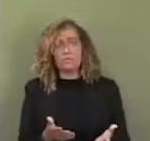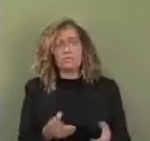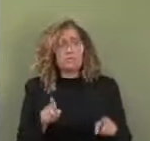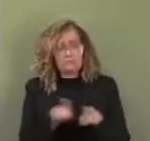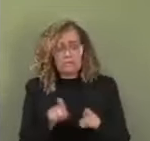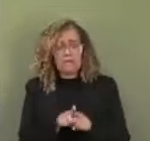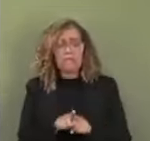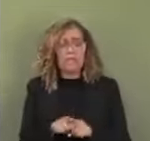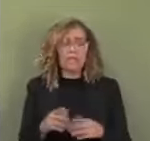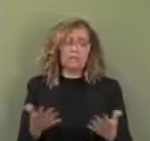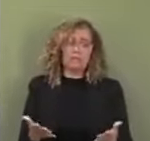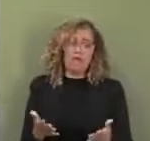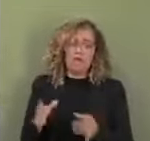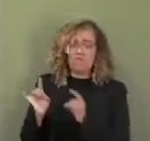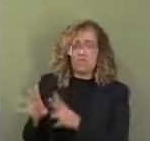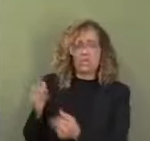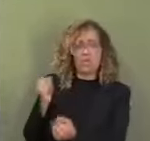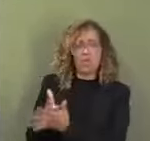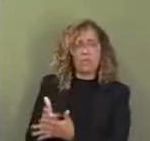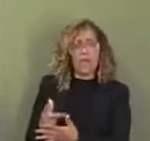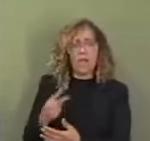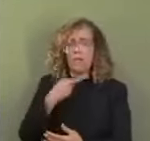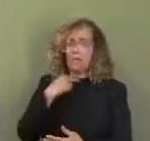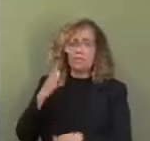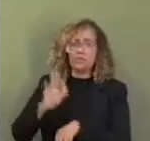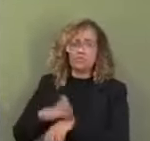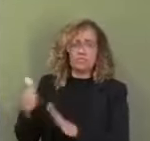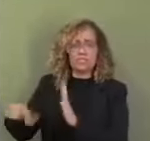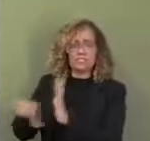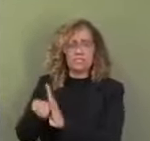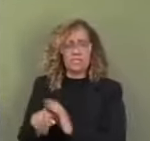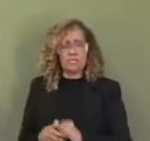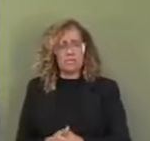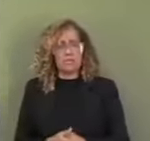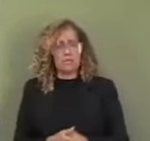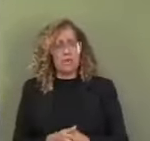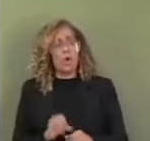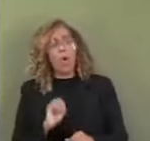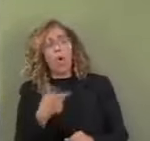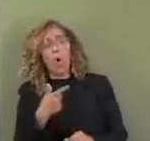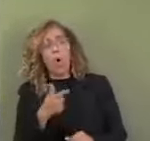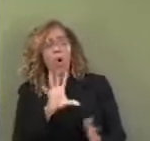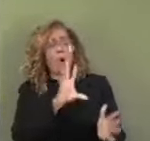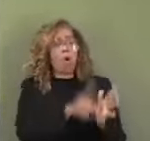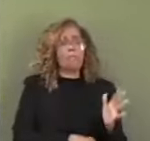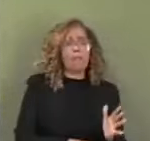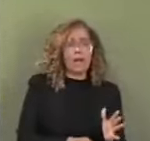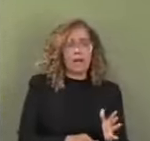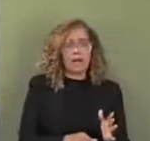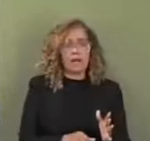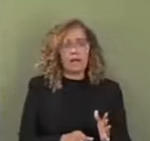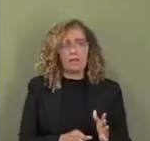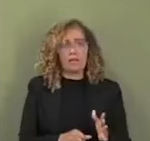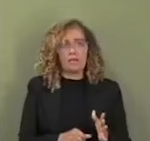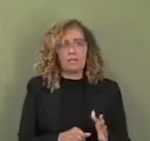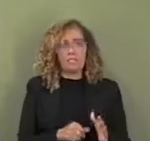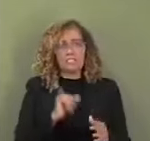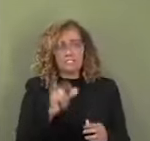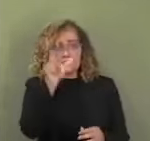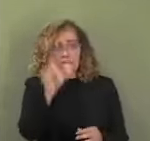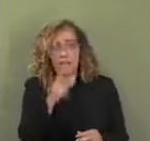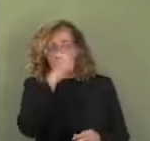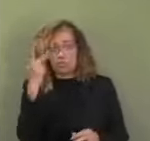que deixar de ser crime pela mesma lógica. Produto do furto e roubo, adquirido por terceiro... ainda que de boa fé,